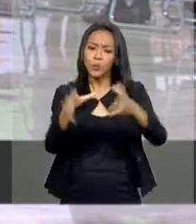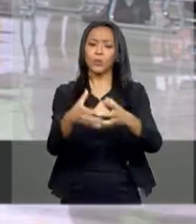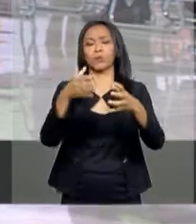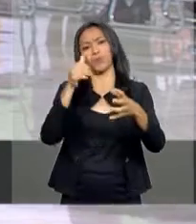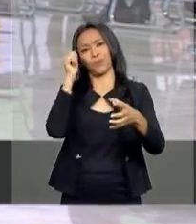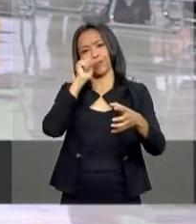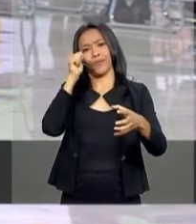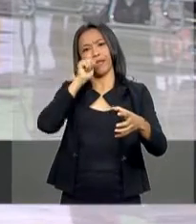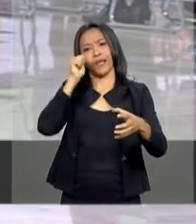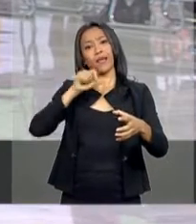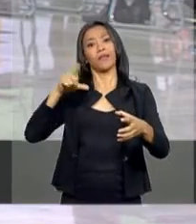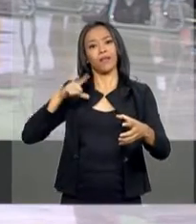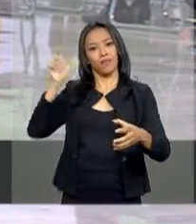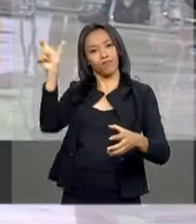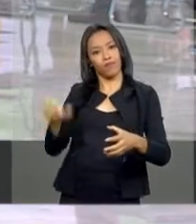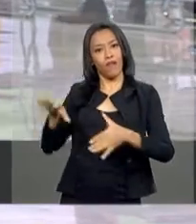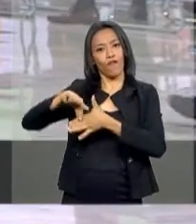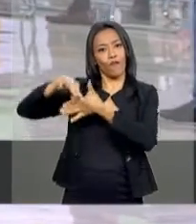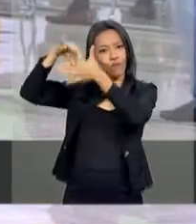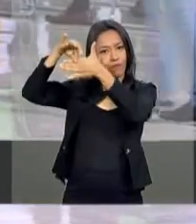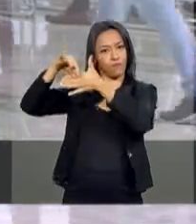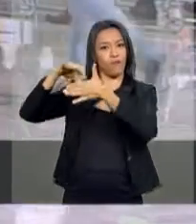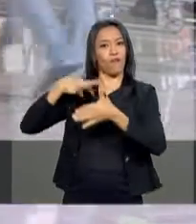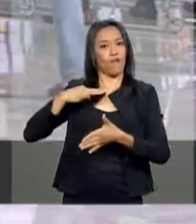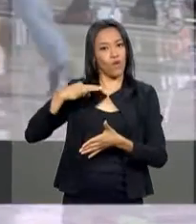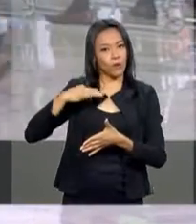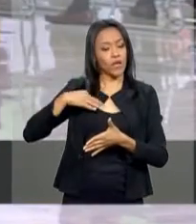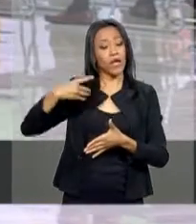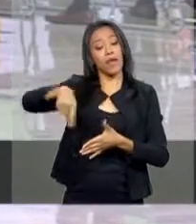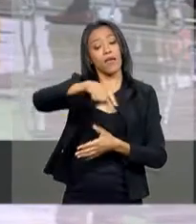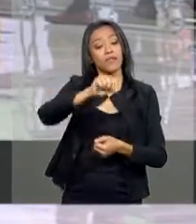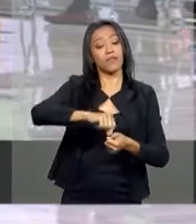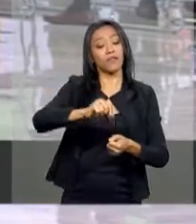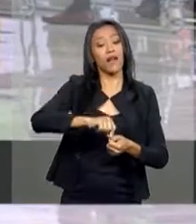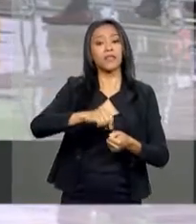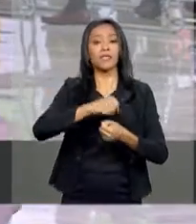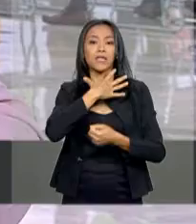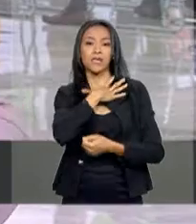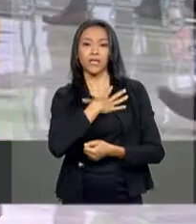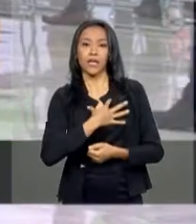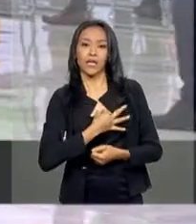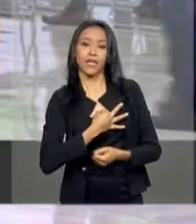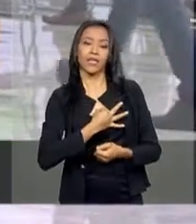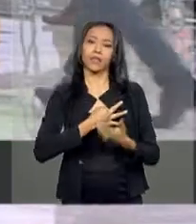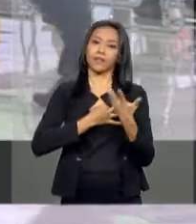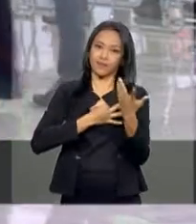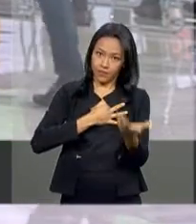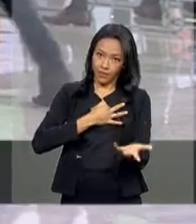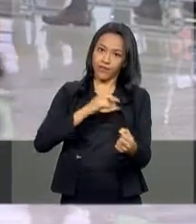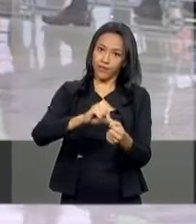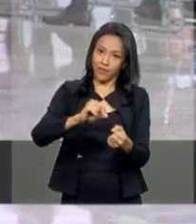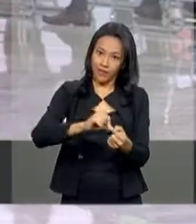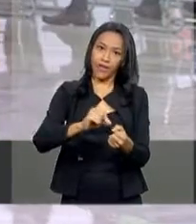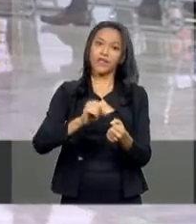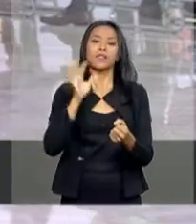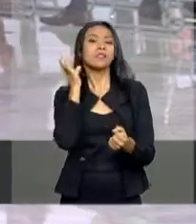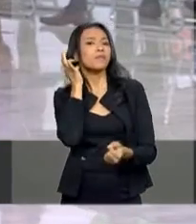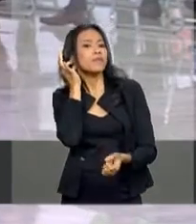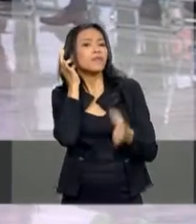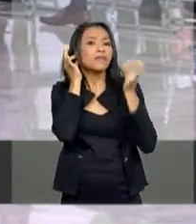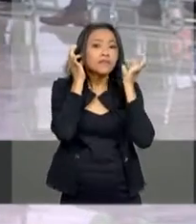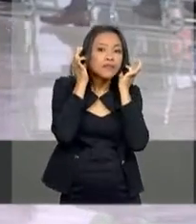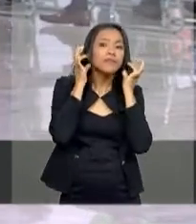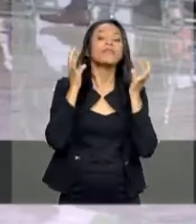a orientação de uma voluntária, fabrica biojoias, que são joias feitas a partir de